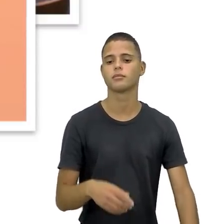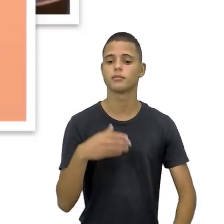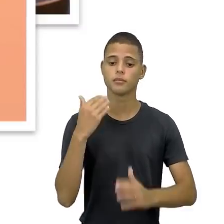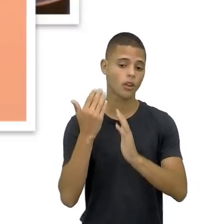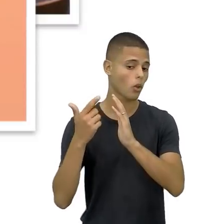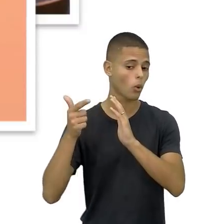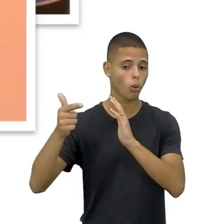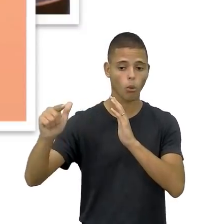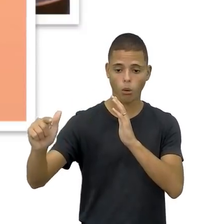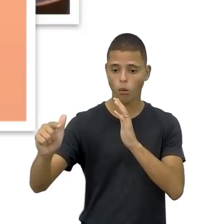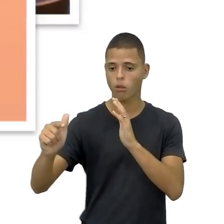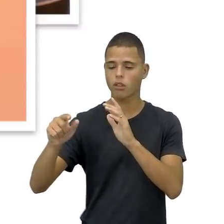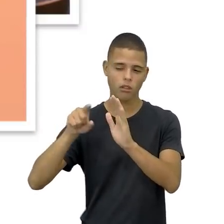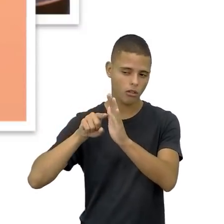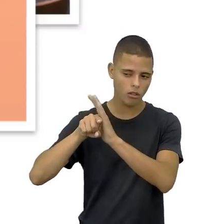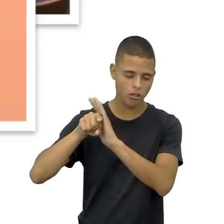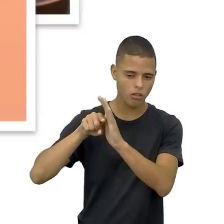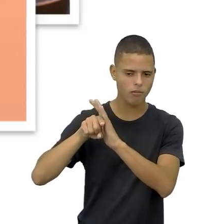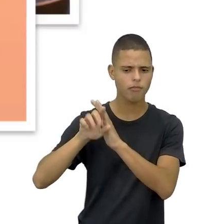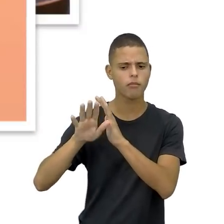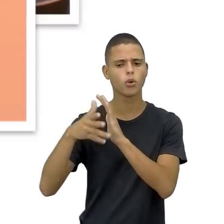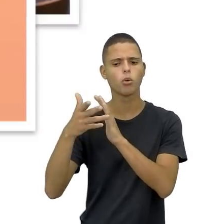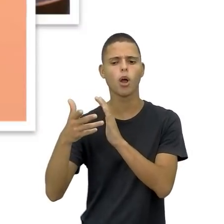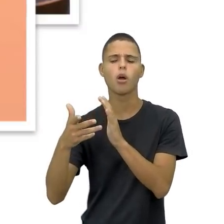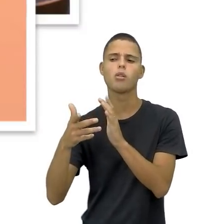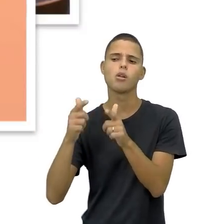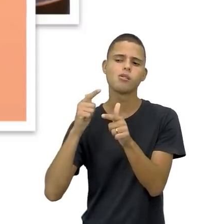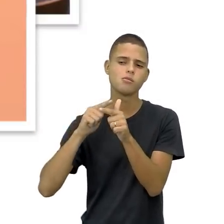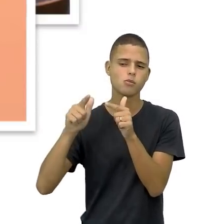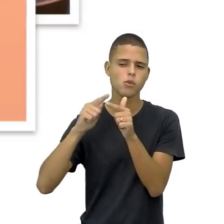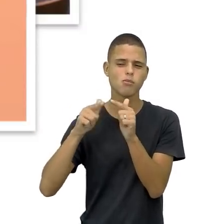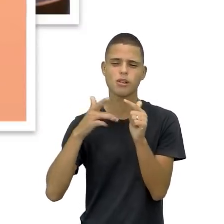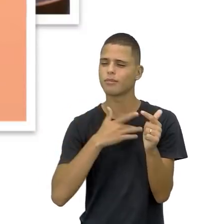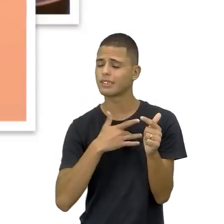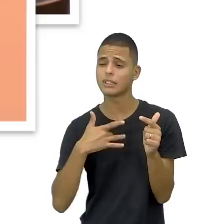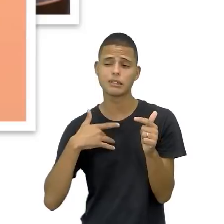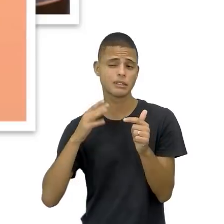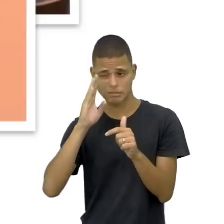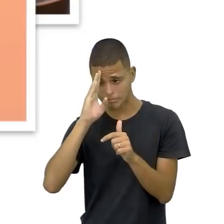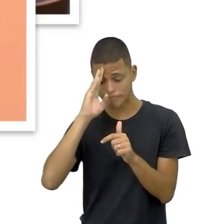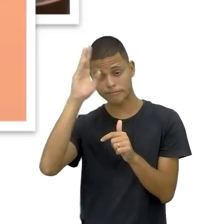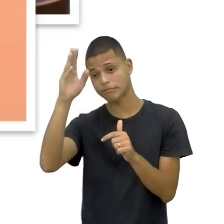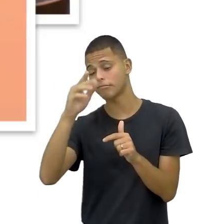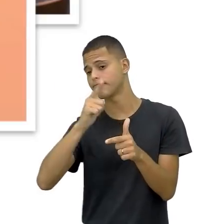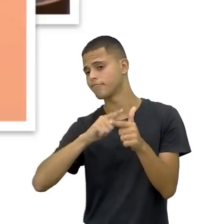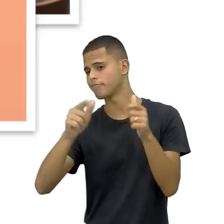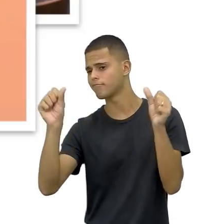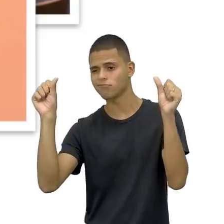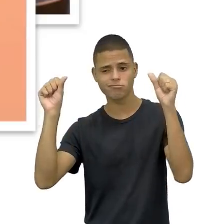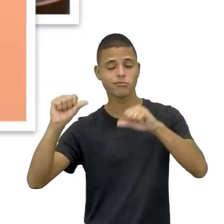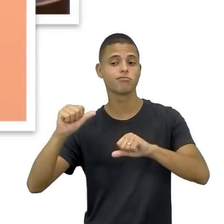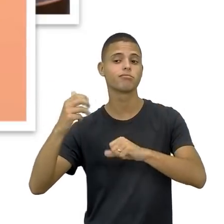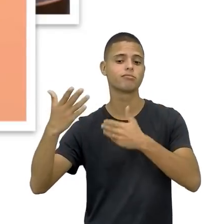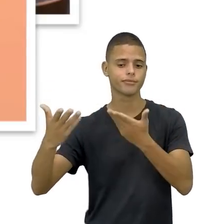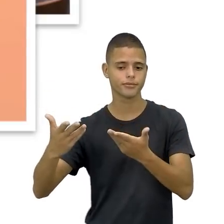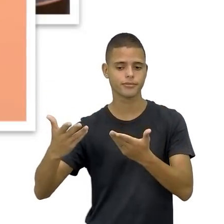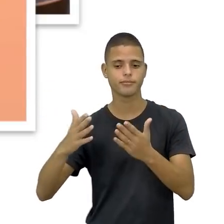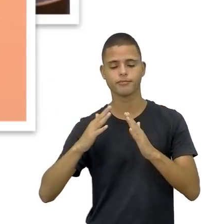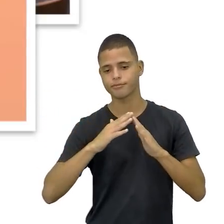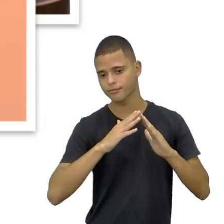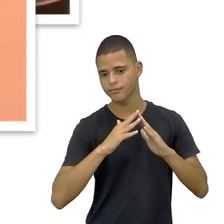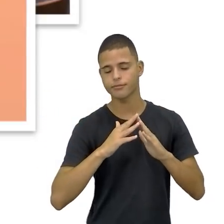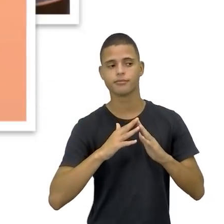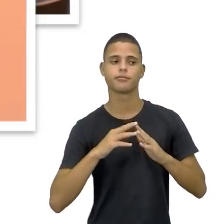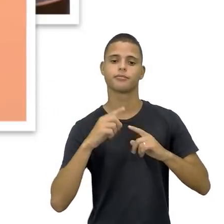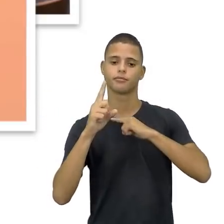questionamento. Quais são os principais problemas de saúde que são encontrados na sua comunidade? Né? Então, eles têm que ali discutir